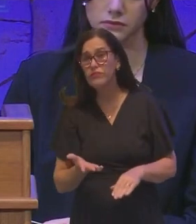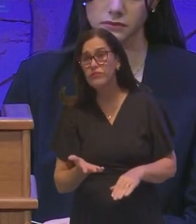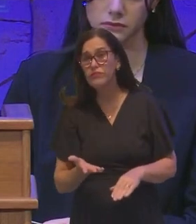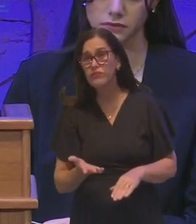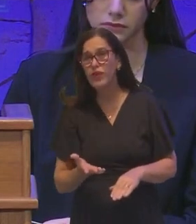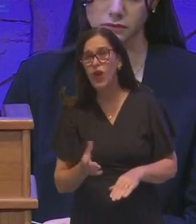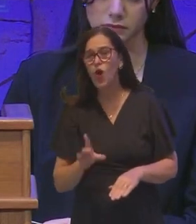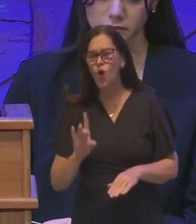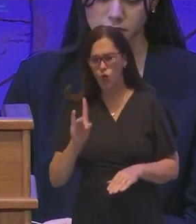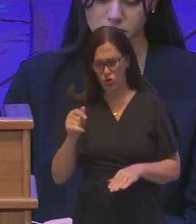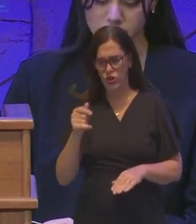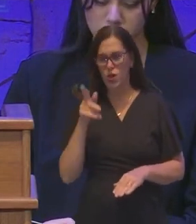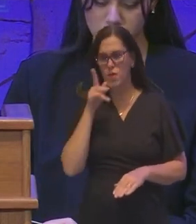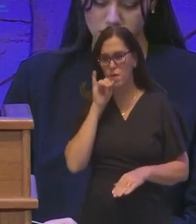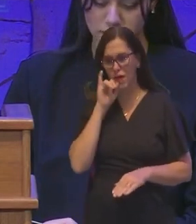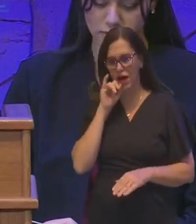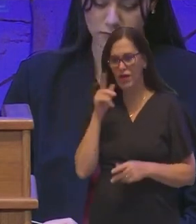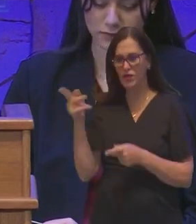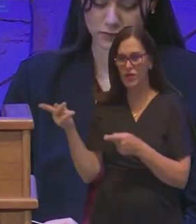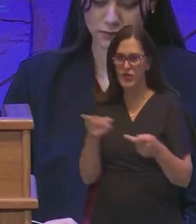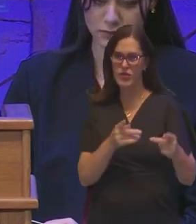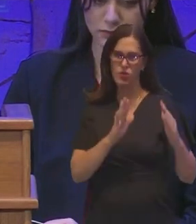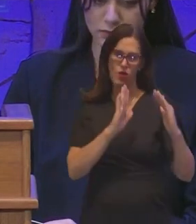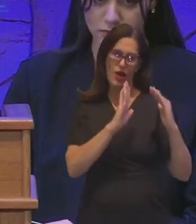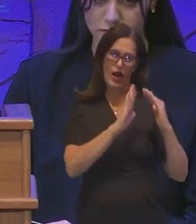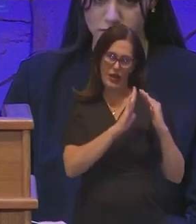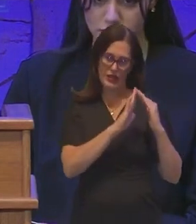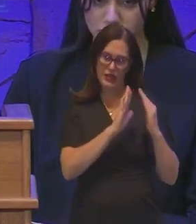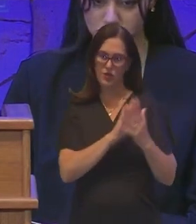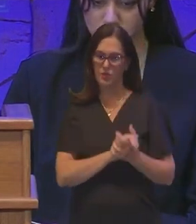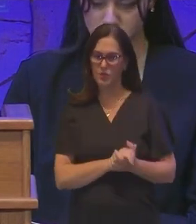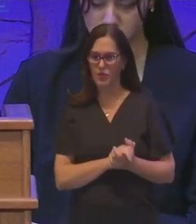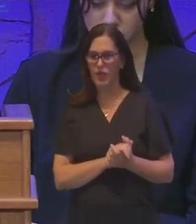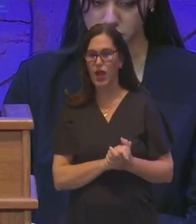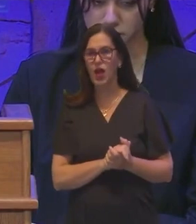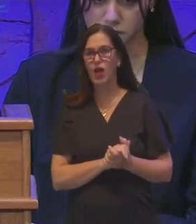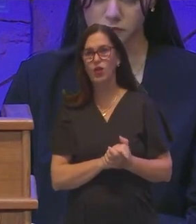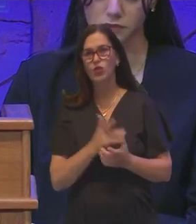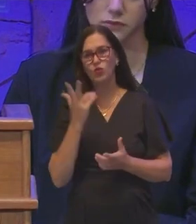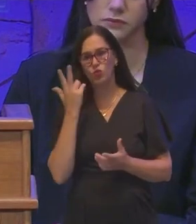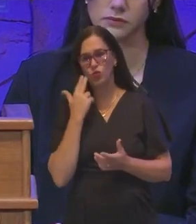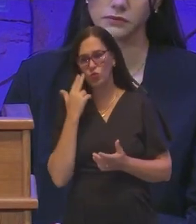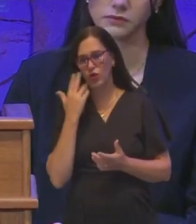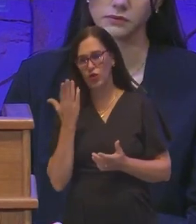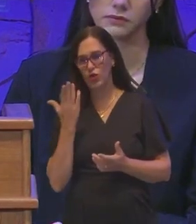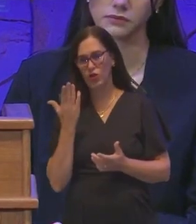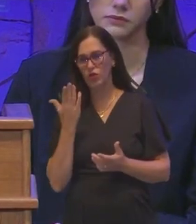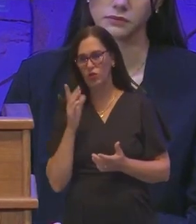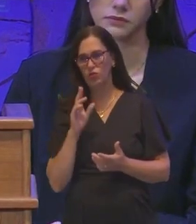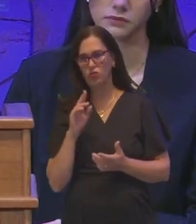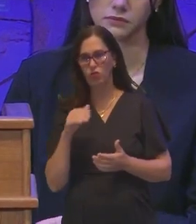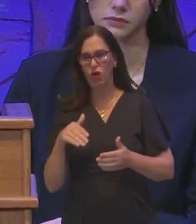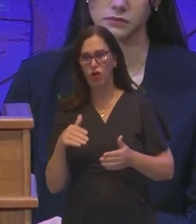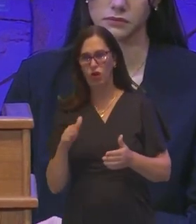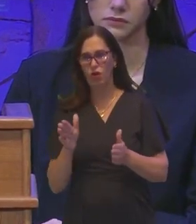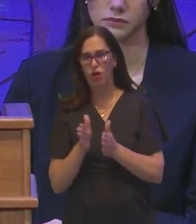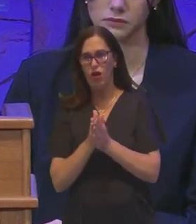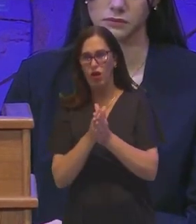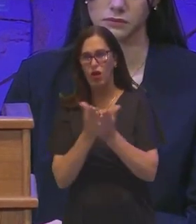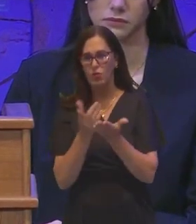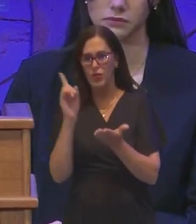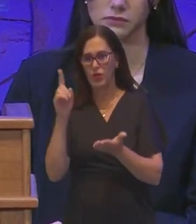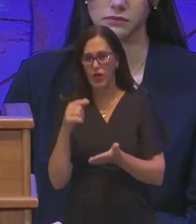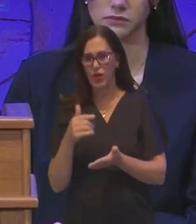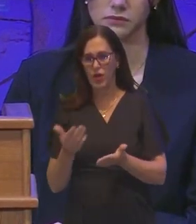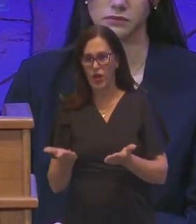Certa vez meu pai foi fazer uma visita em uma casa. Geralmente ele jamais leva a Bíblia, porque ele pensa